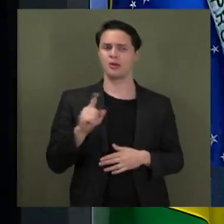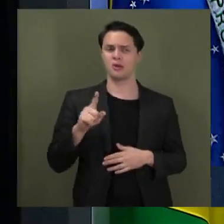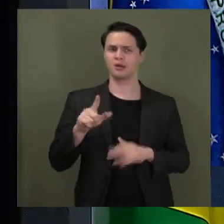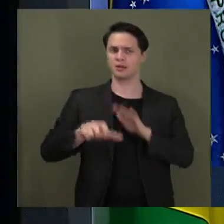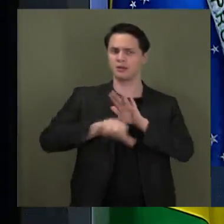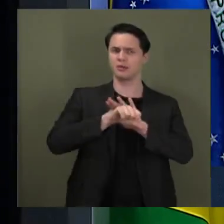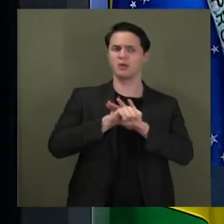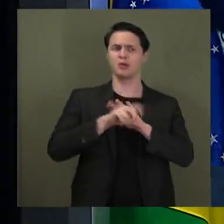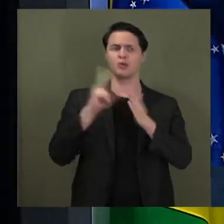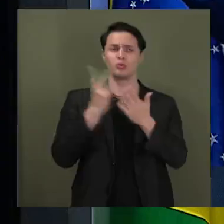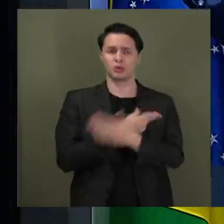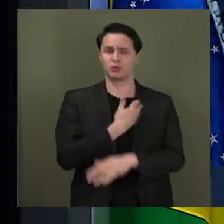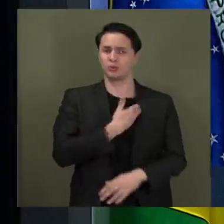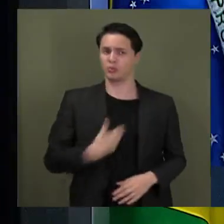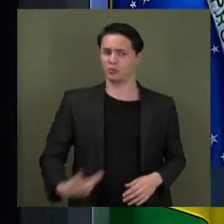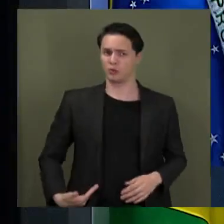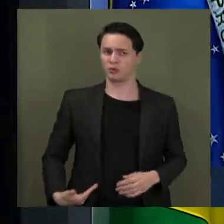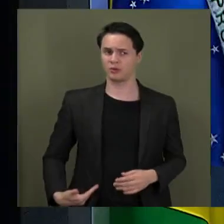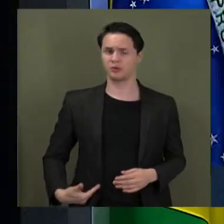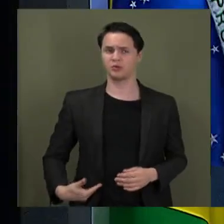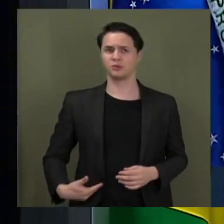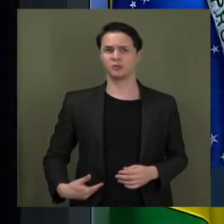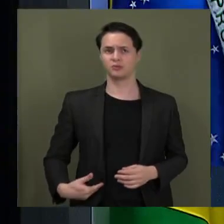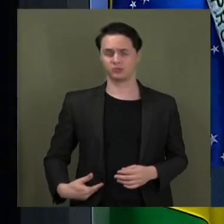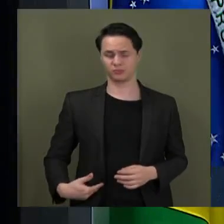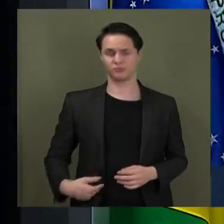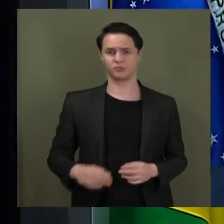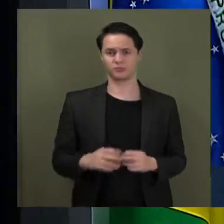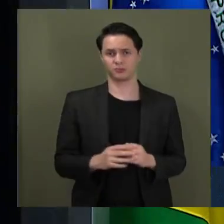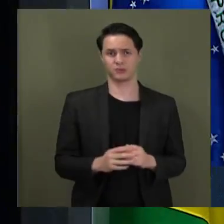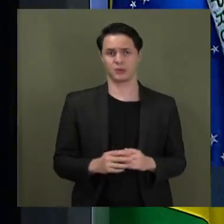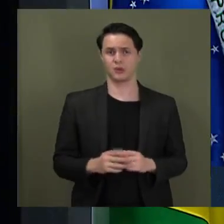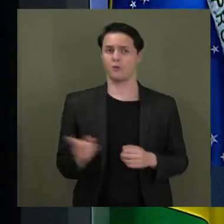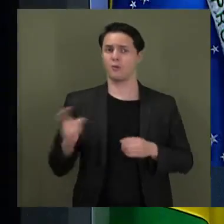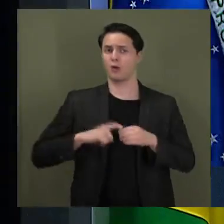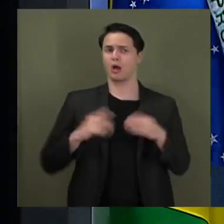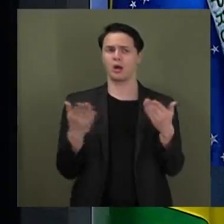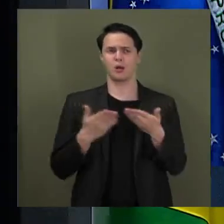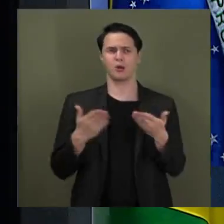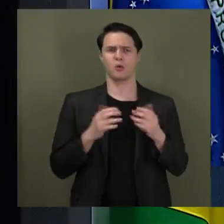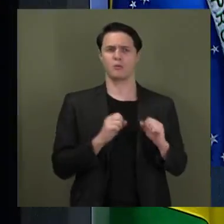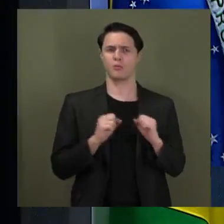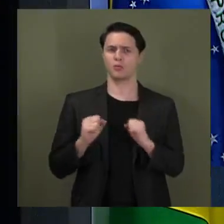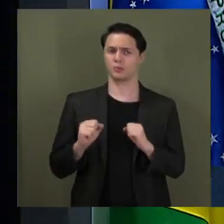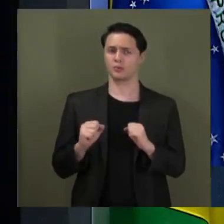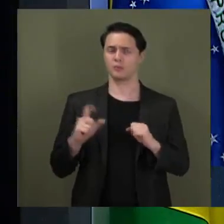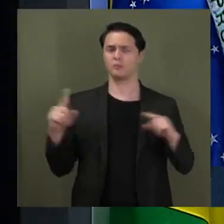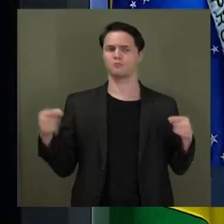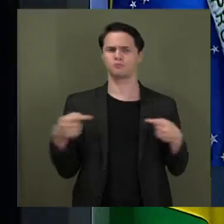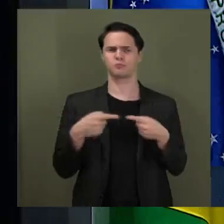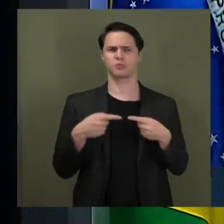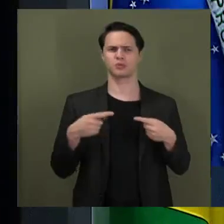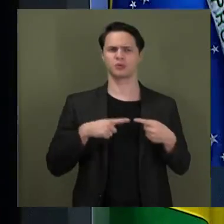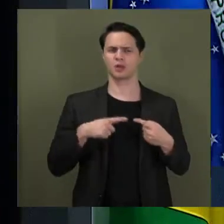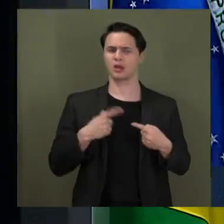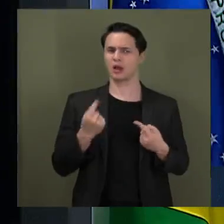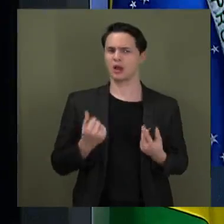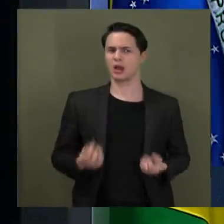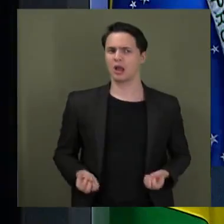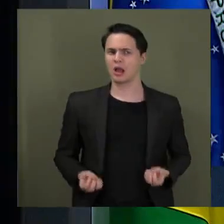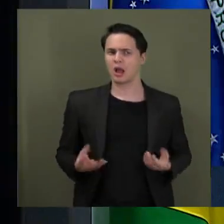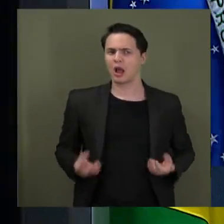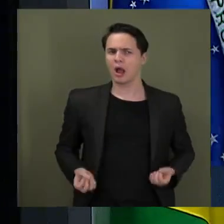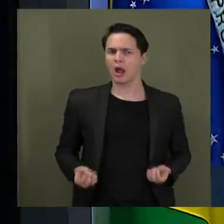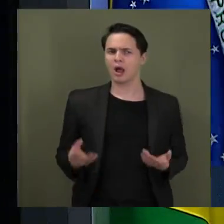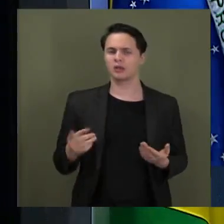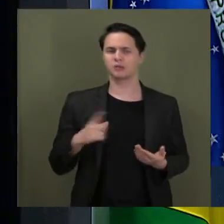por governos que estão voltando aí ao poder, aliados ao gasto astronômico